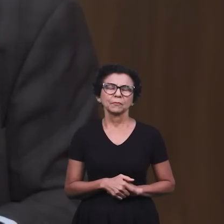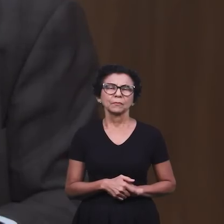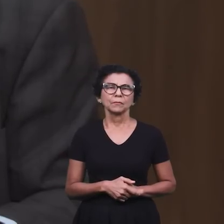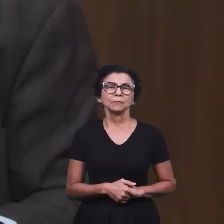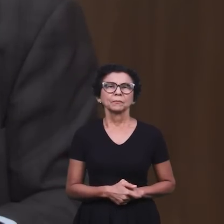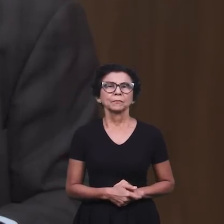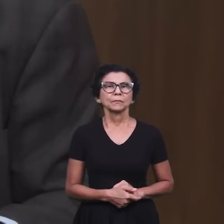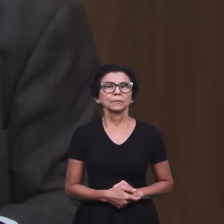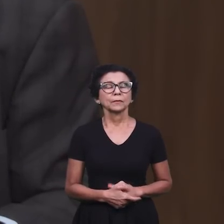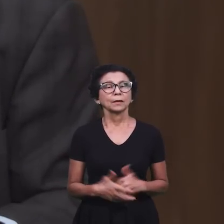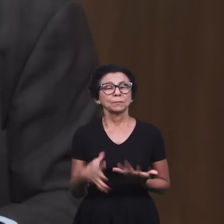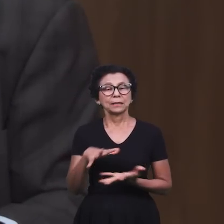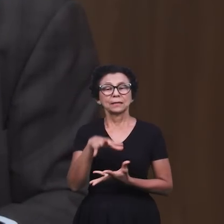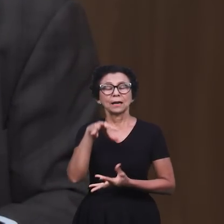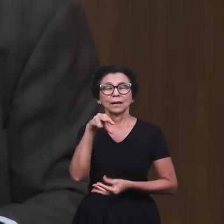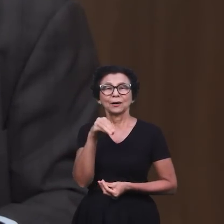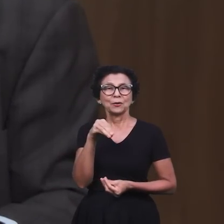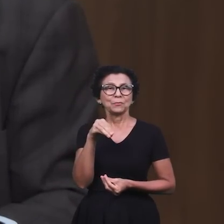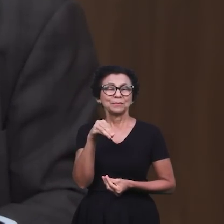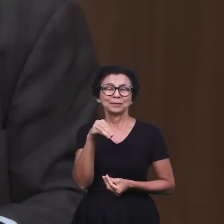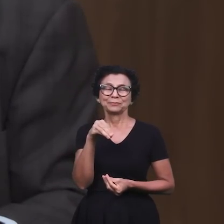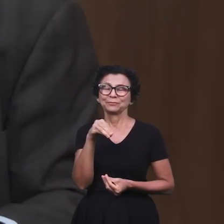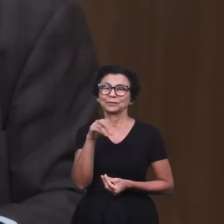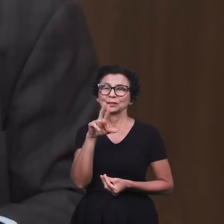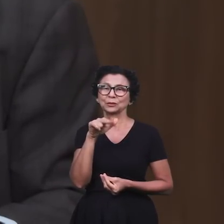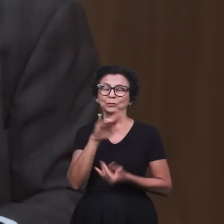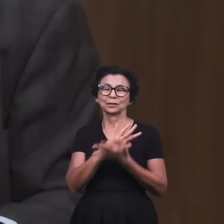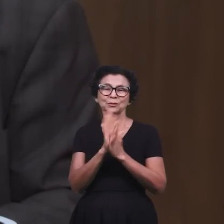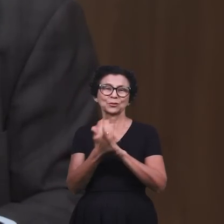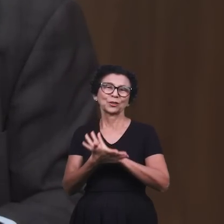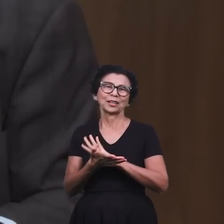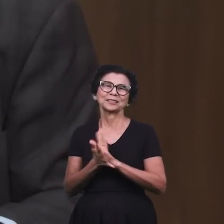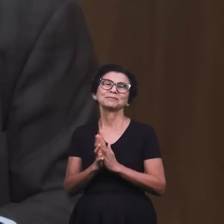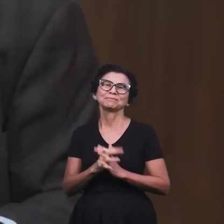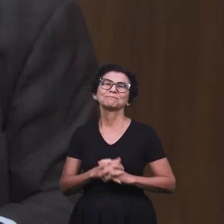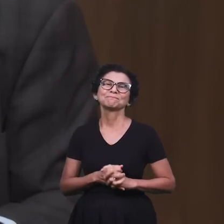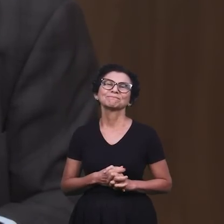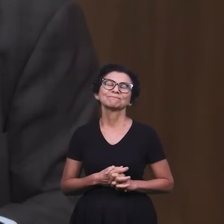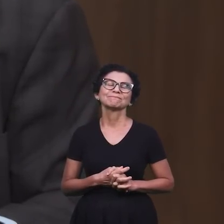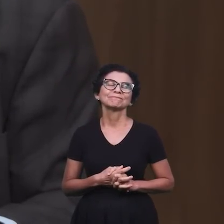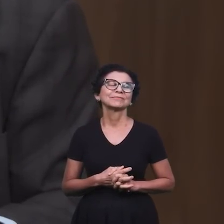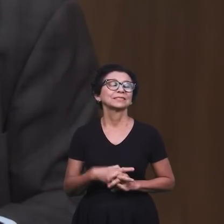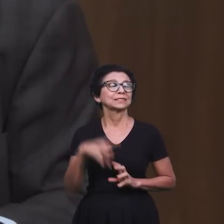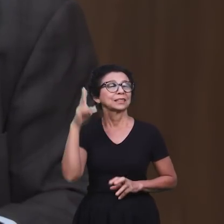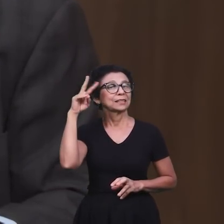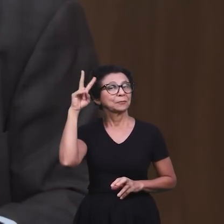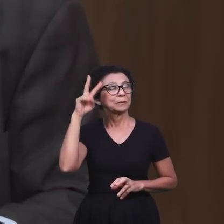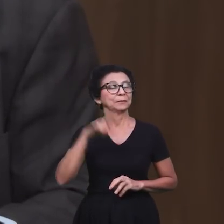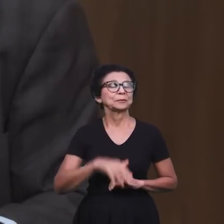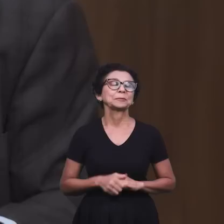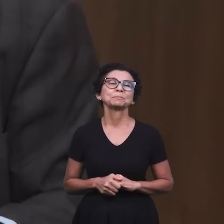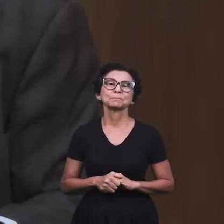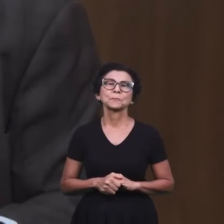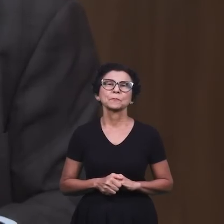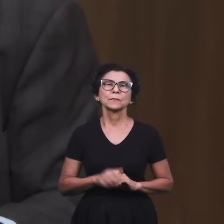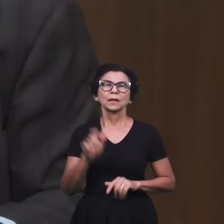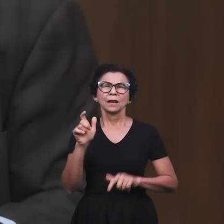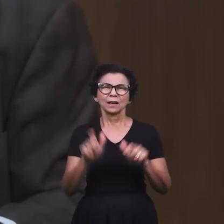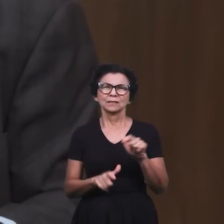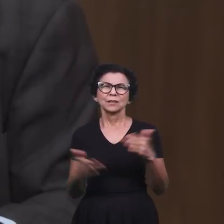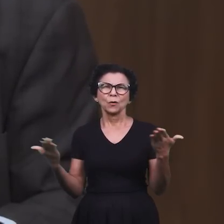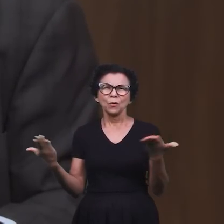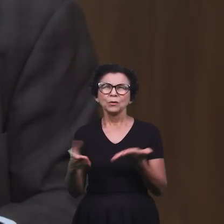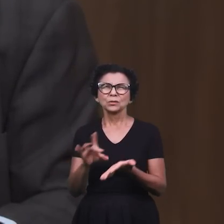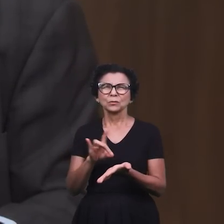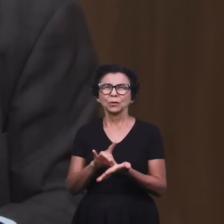tudo mais, não pode destruir a alma, né? Isso aí que é importante. Então, você tem que, nessa hora, lembrar disso, que às vezes enfrentamos situações